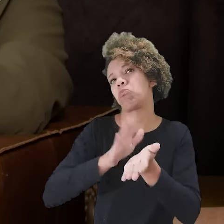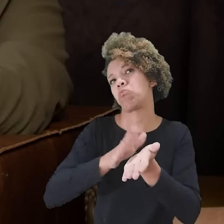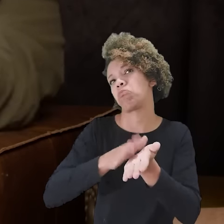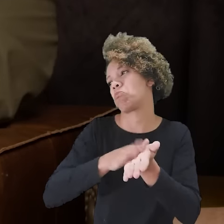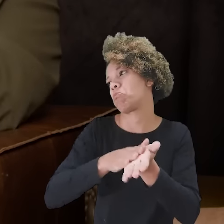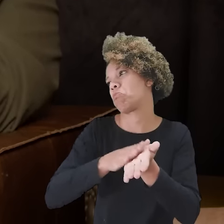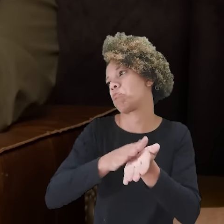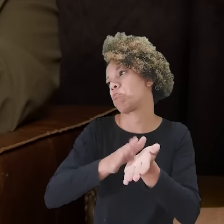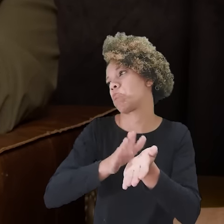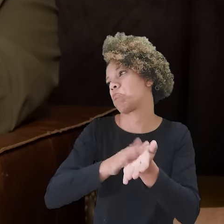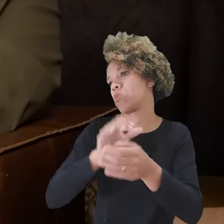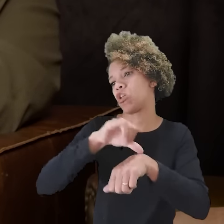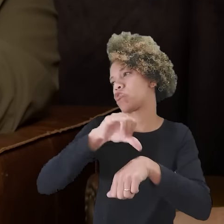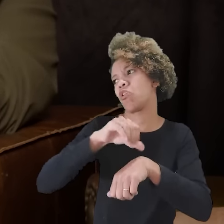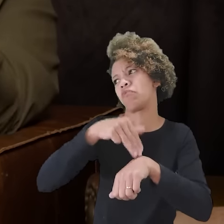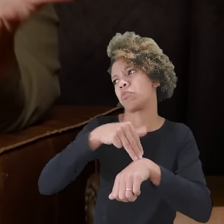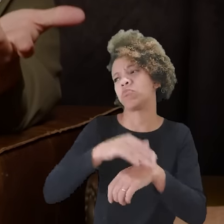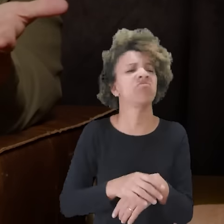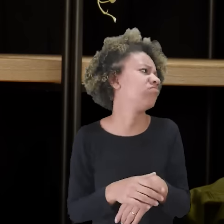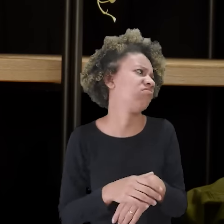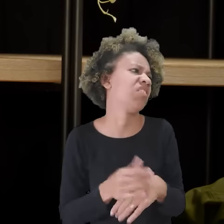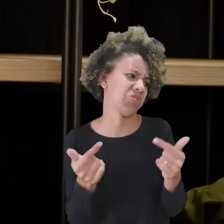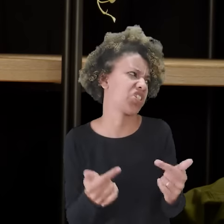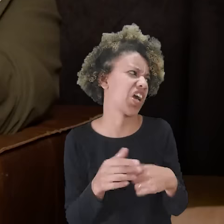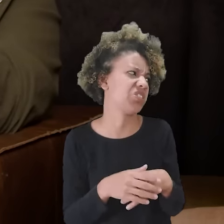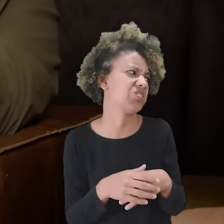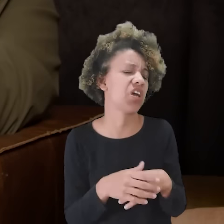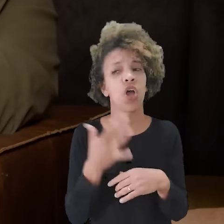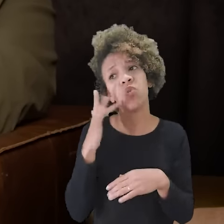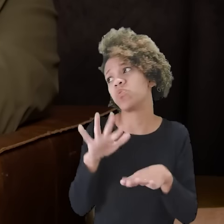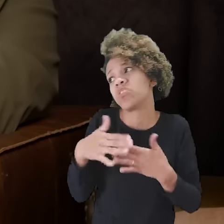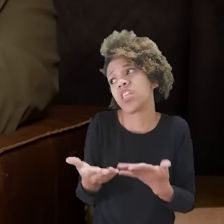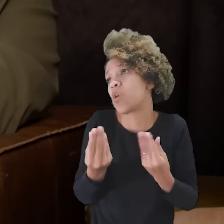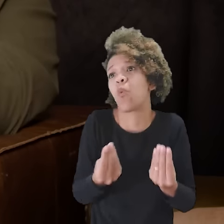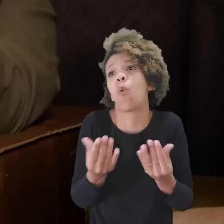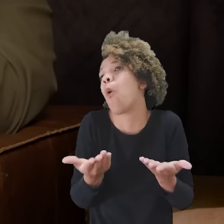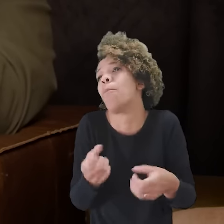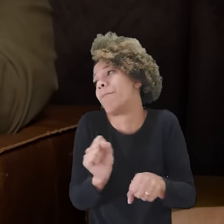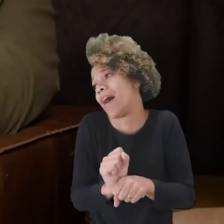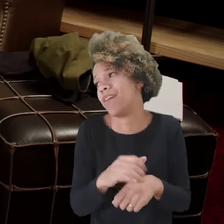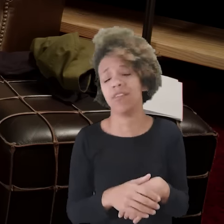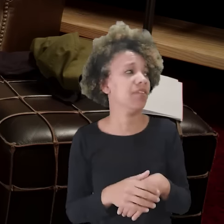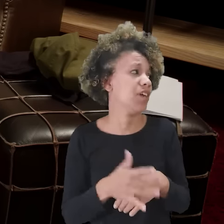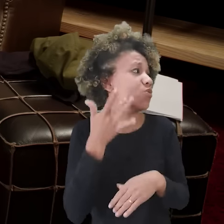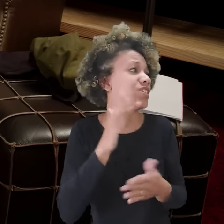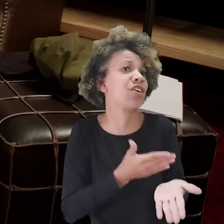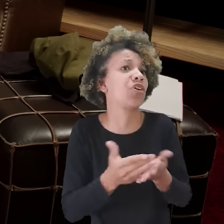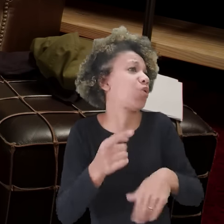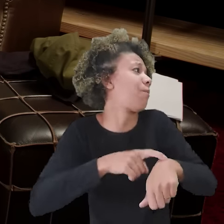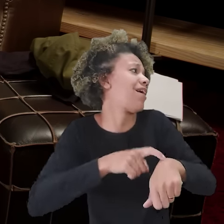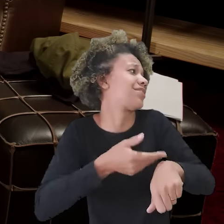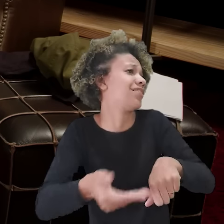eu nem sei como a galera consegue tanto tempo e eu não sei quem é bem chato sei quem é que decide a hora de parar tá ligado eu não sei quem que começa a